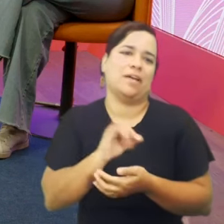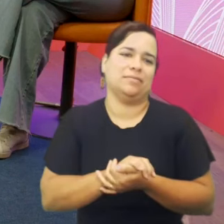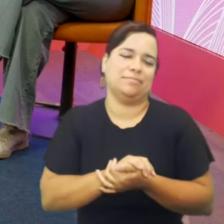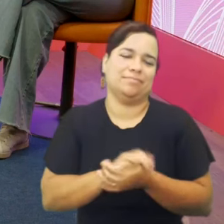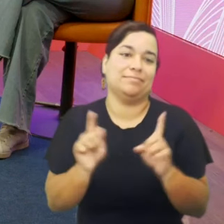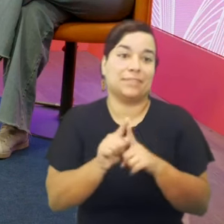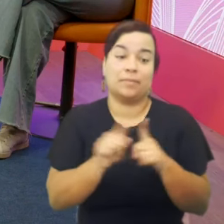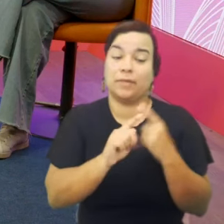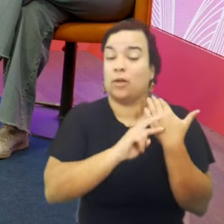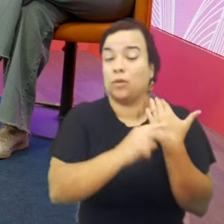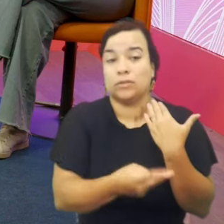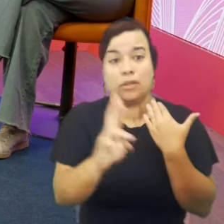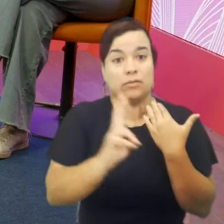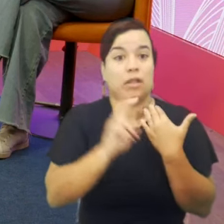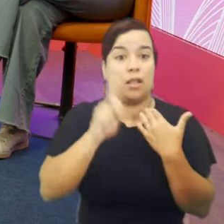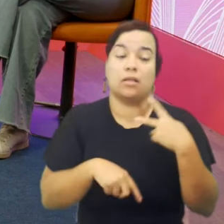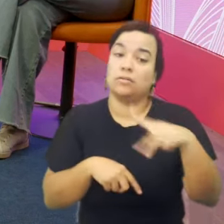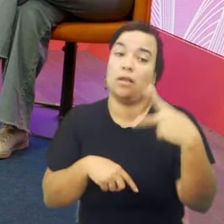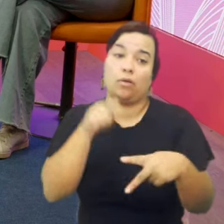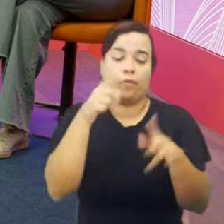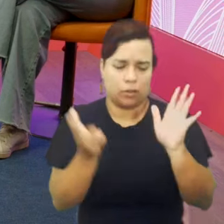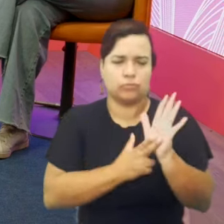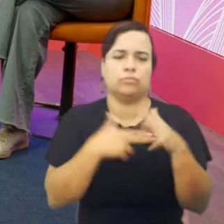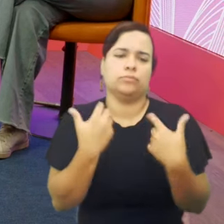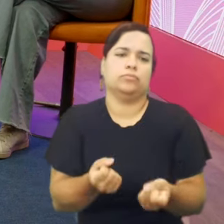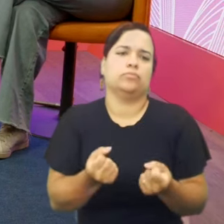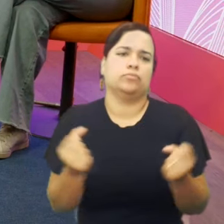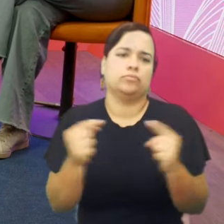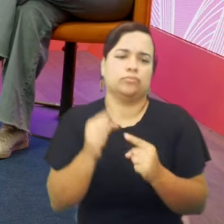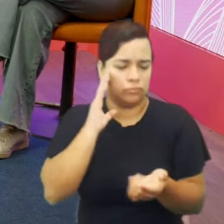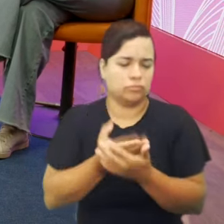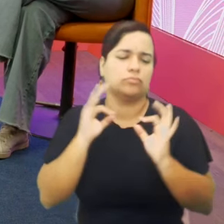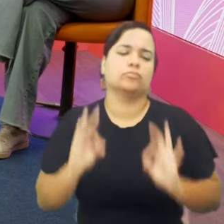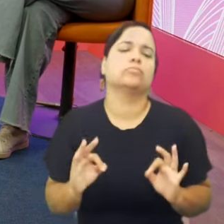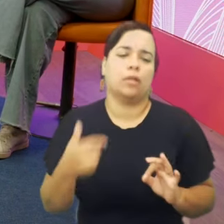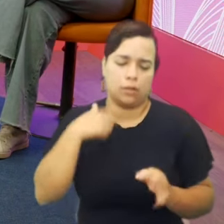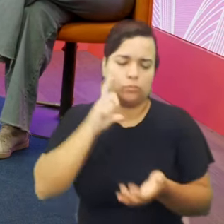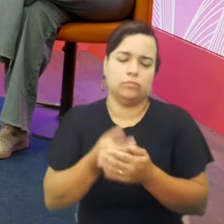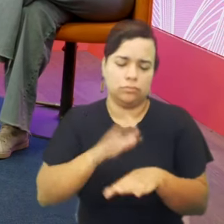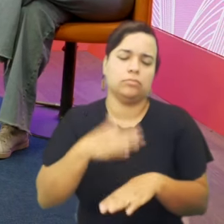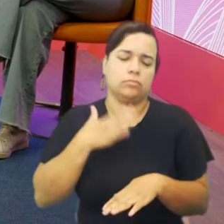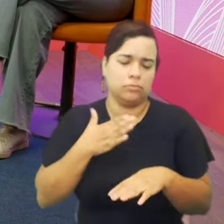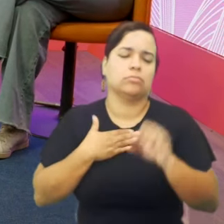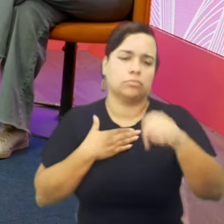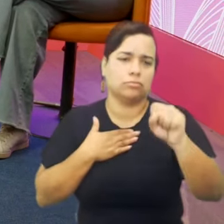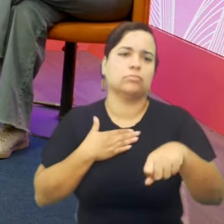as consequências são suas. Exato. E você assumir isso com confiança. Eu tomei, foi uma